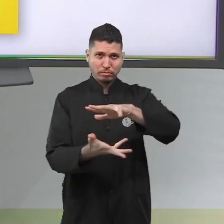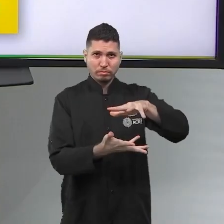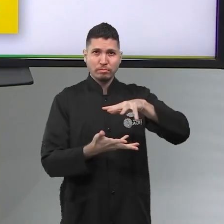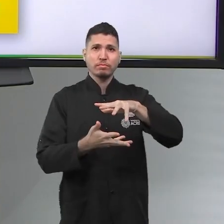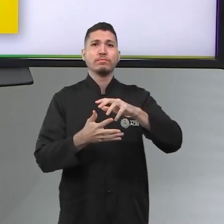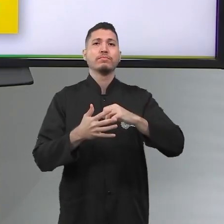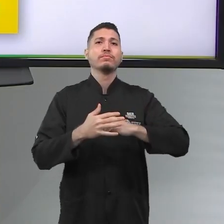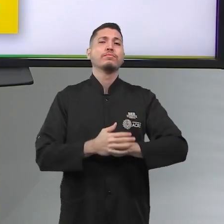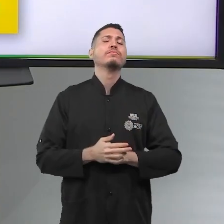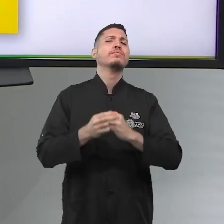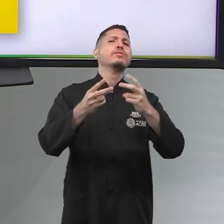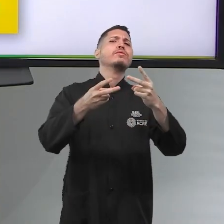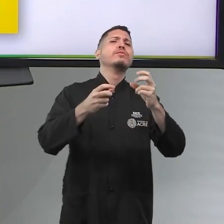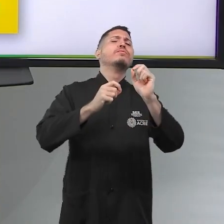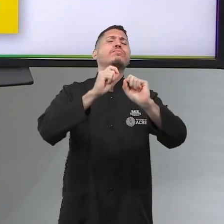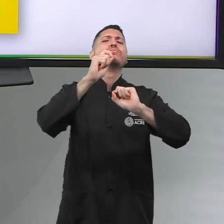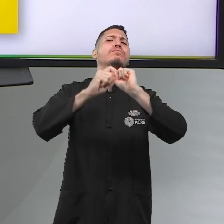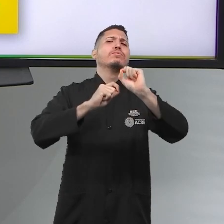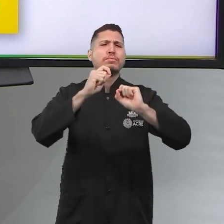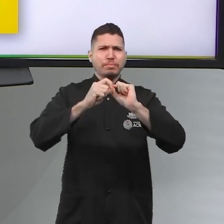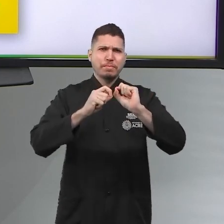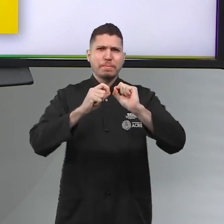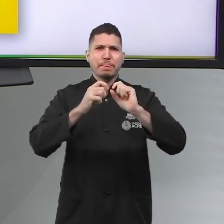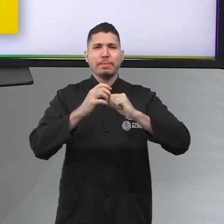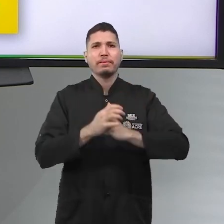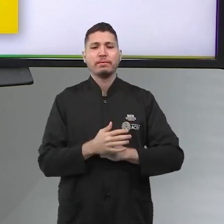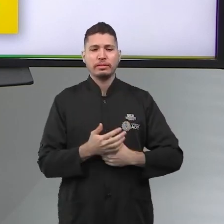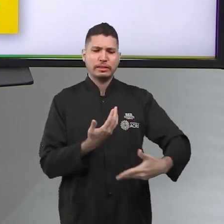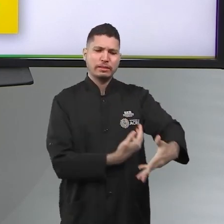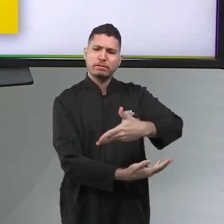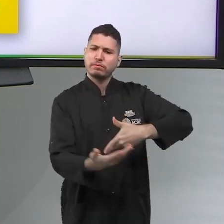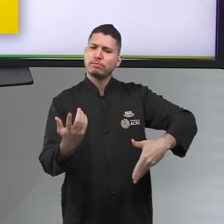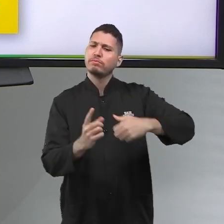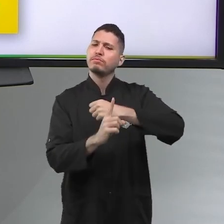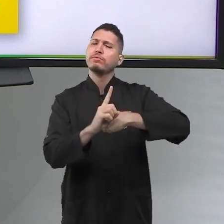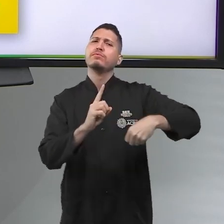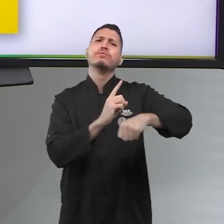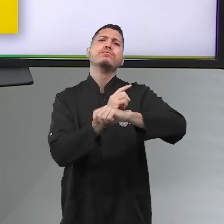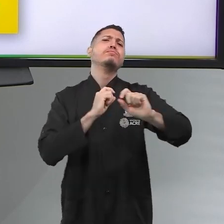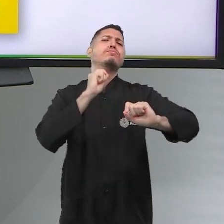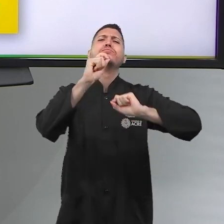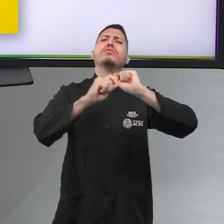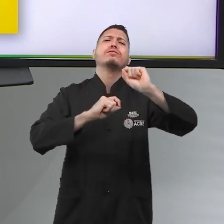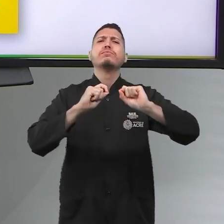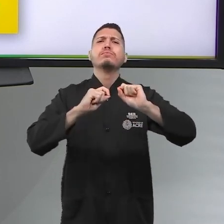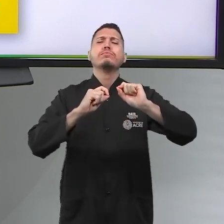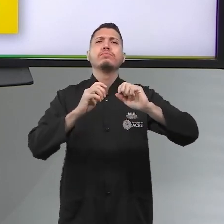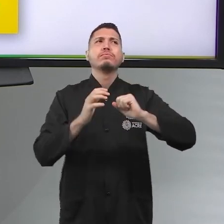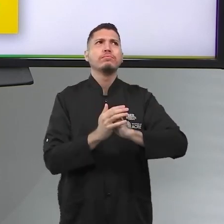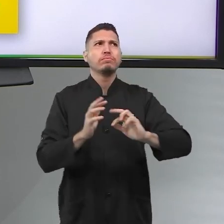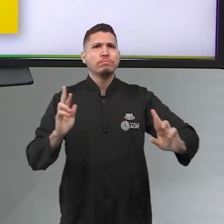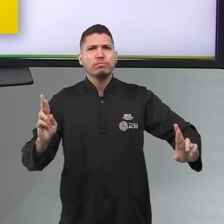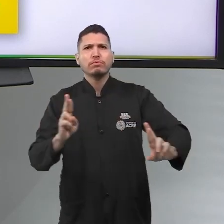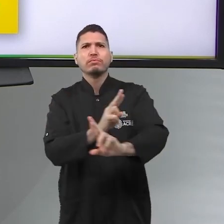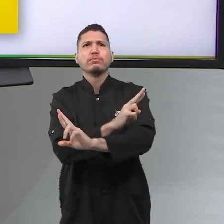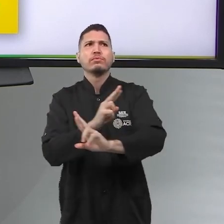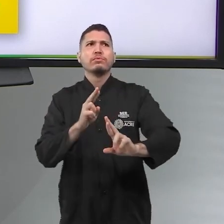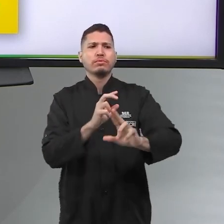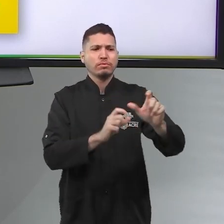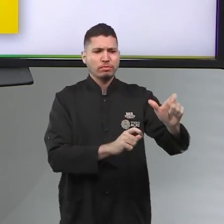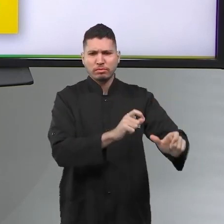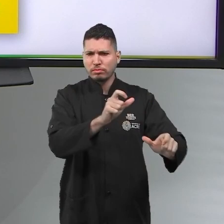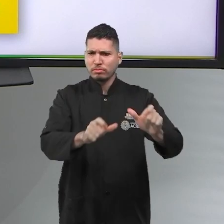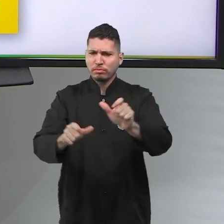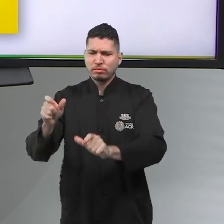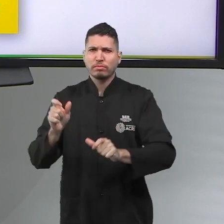percebam, quando eu trato da socialização, eu estou tratando do relacionamento existente